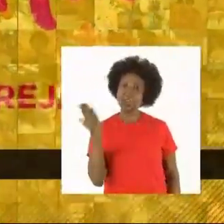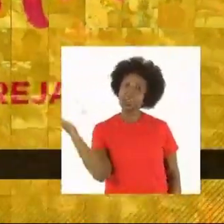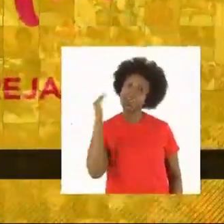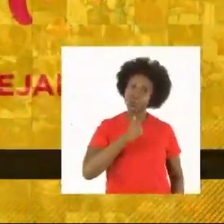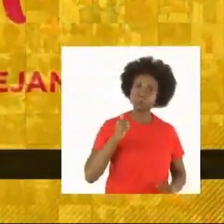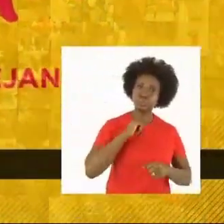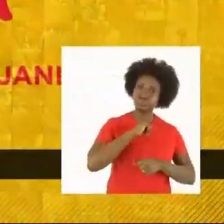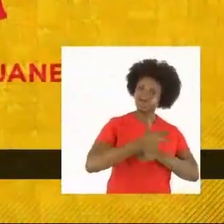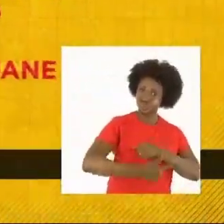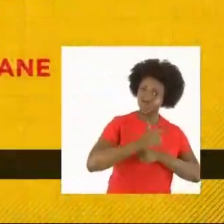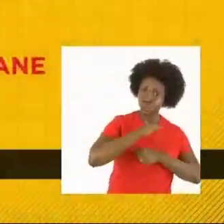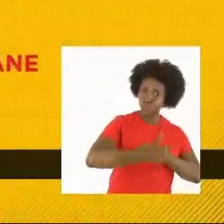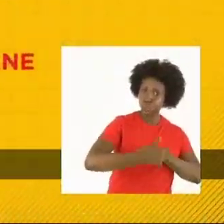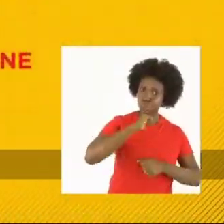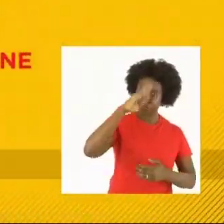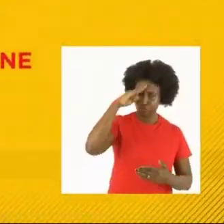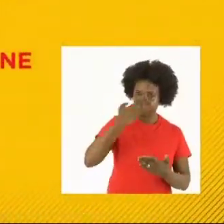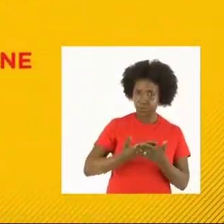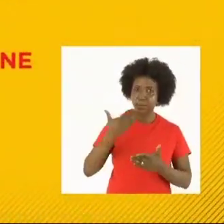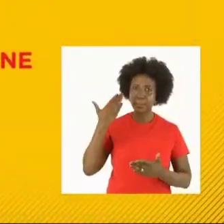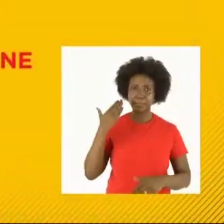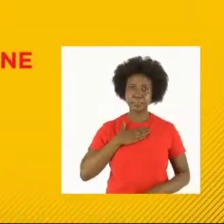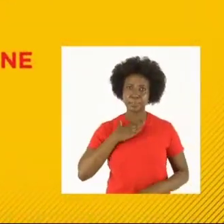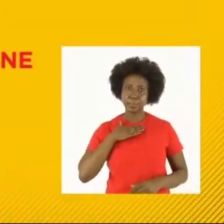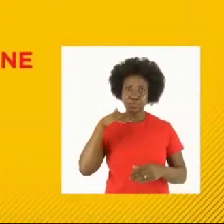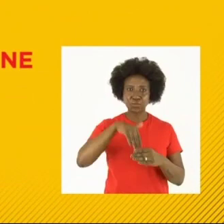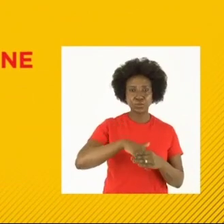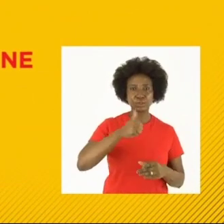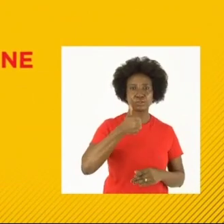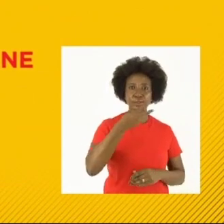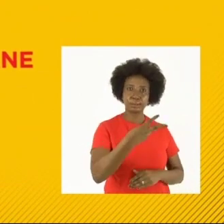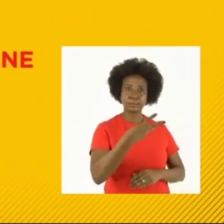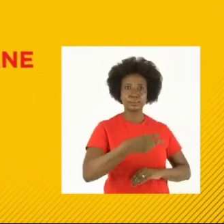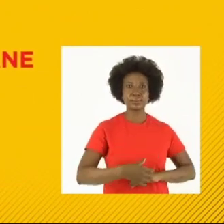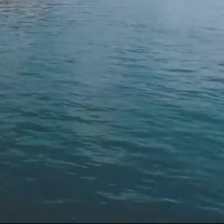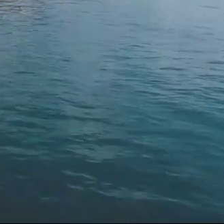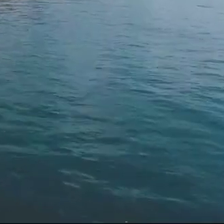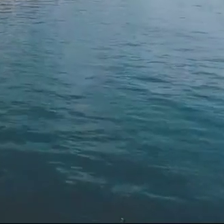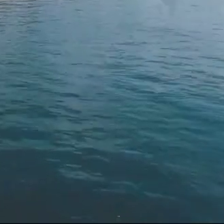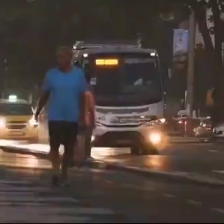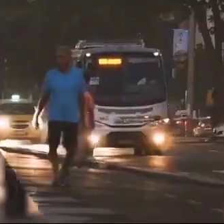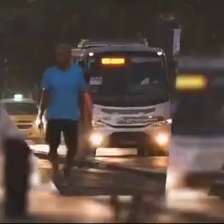juntos, rumo ao segundo turno. Vota a fé que dá. Vote 13.